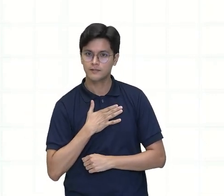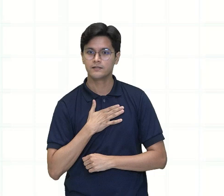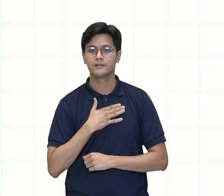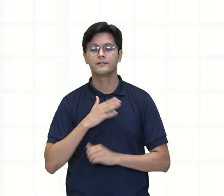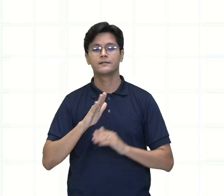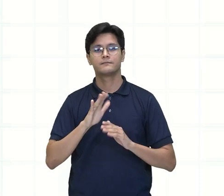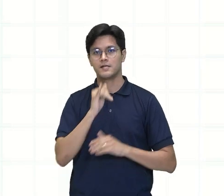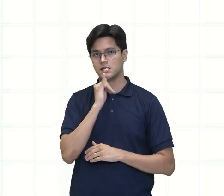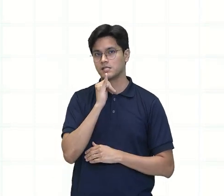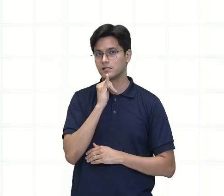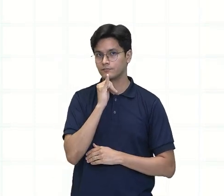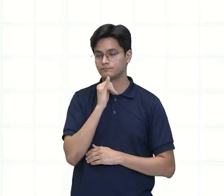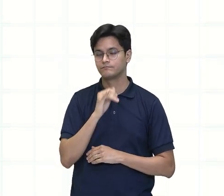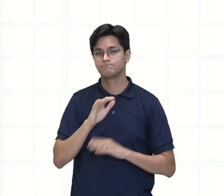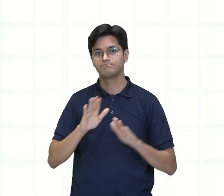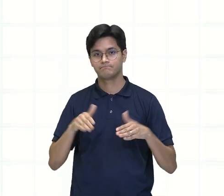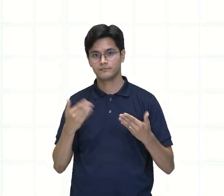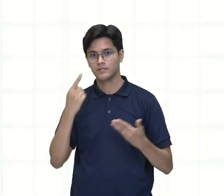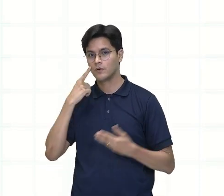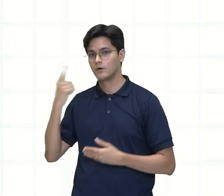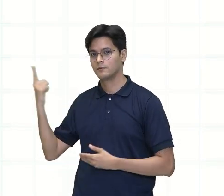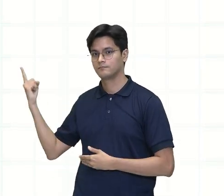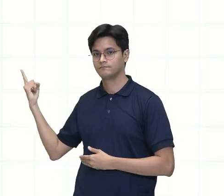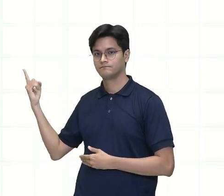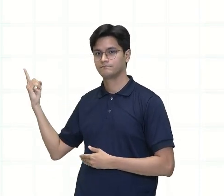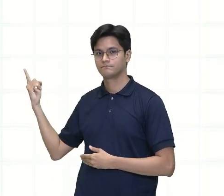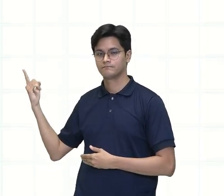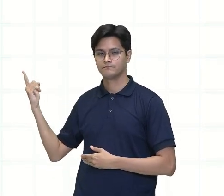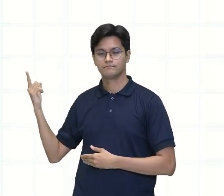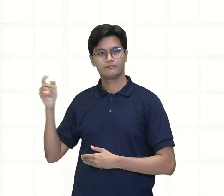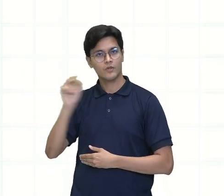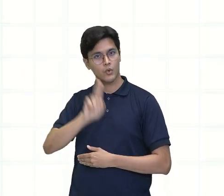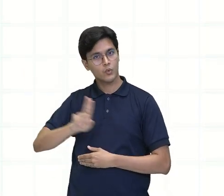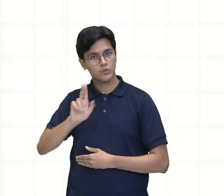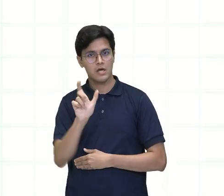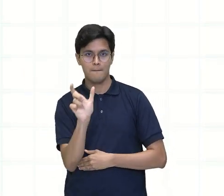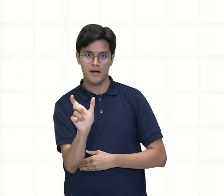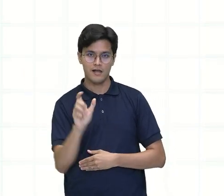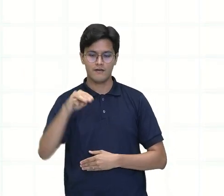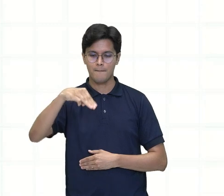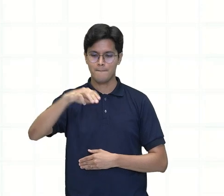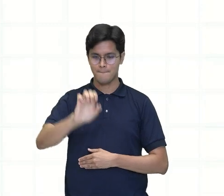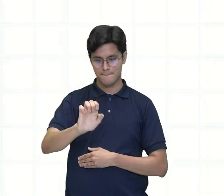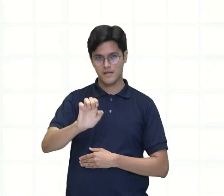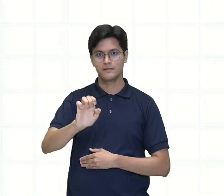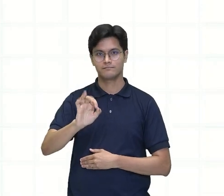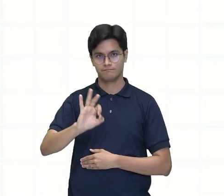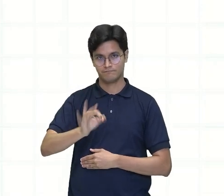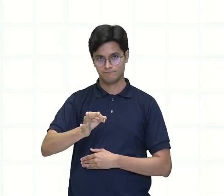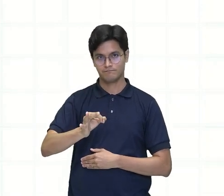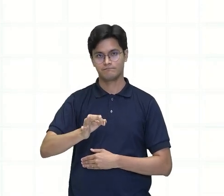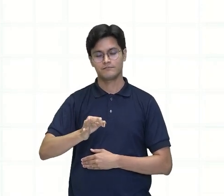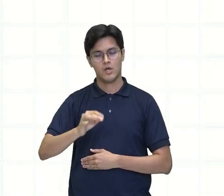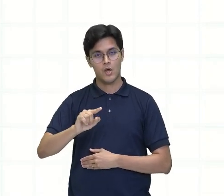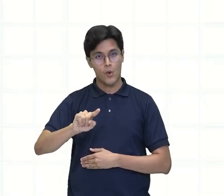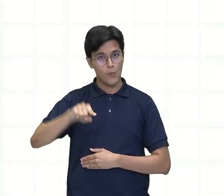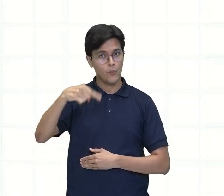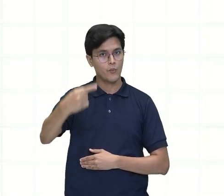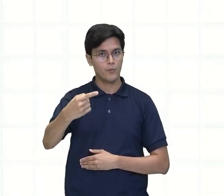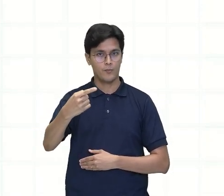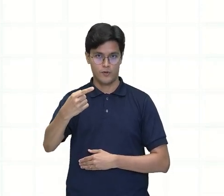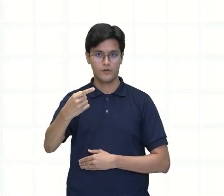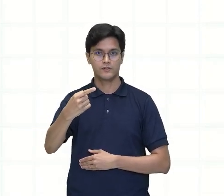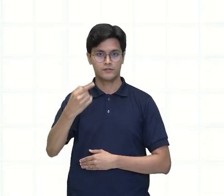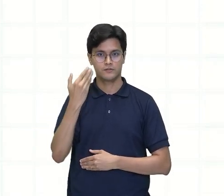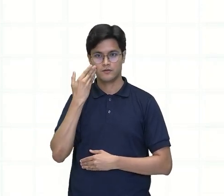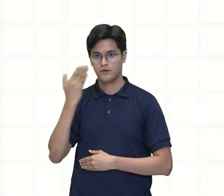me ama. Então, esse me em inglês, você vai usar esta palavra aqui, ó, me. O próximo, né?